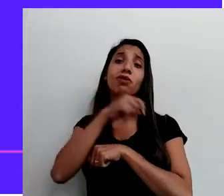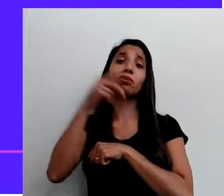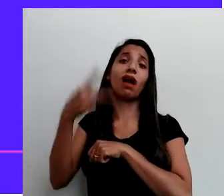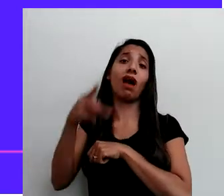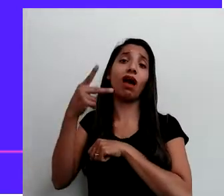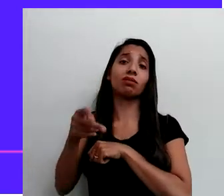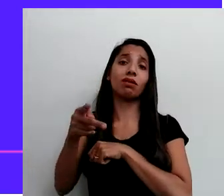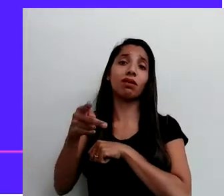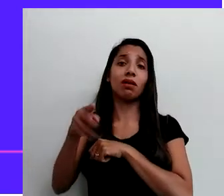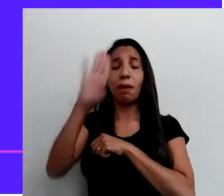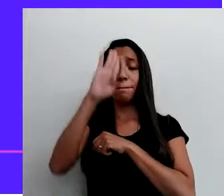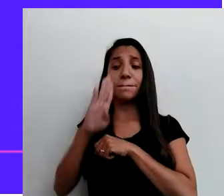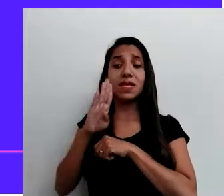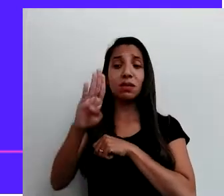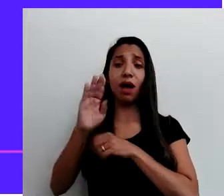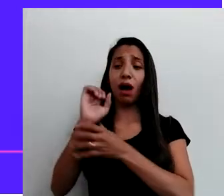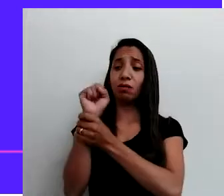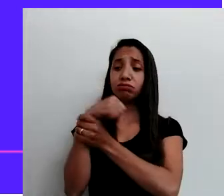de habilidades.